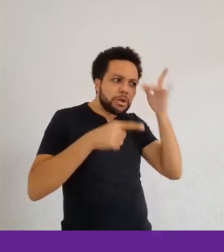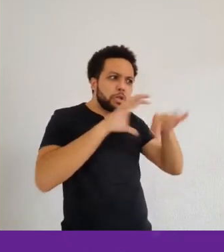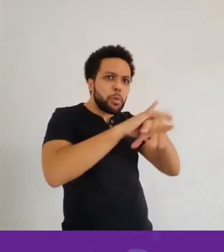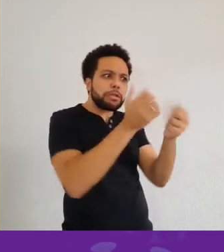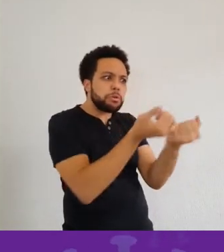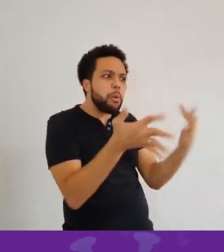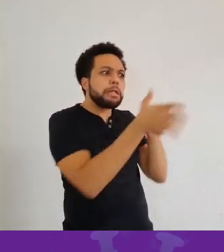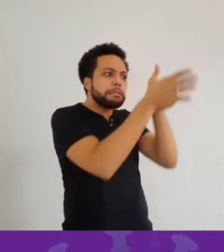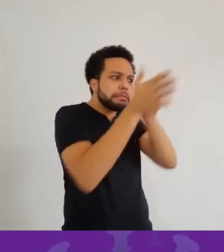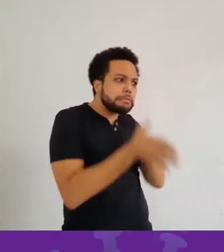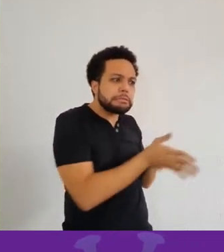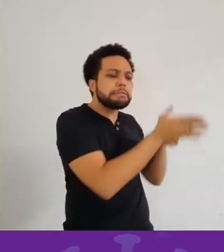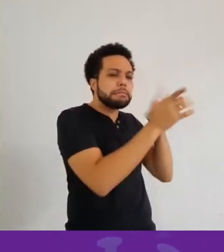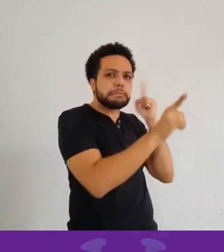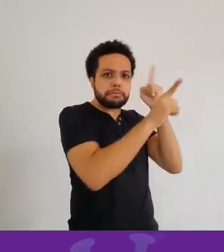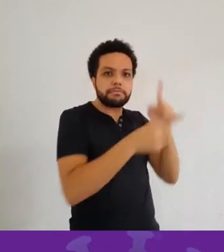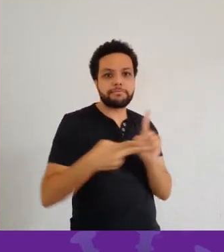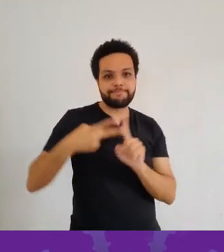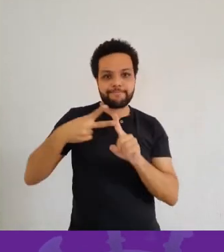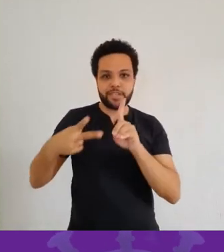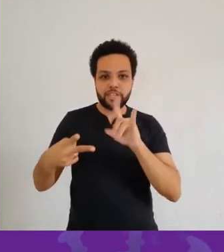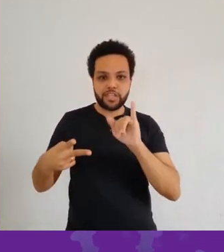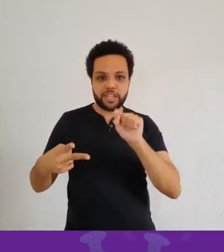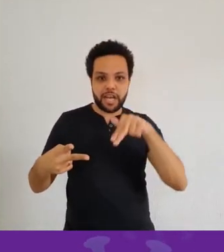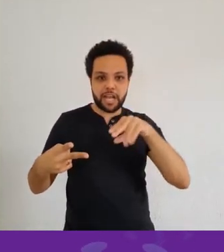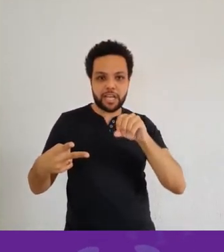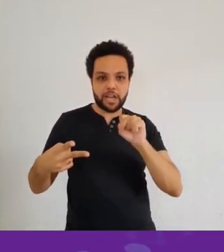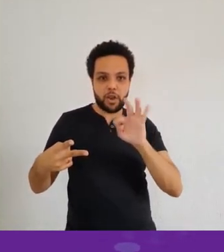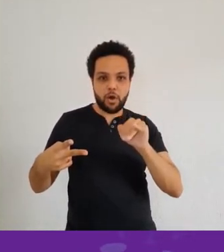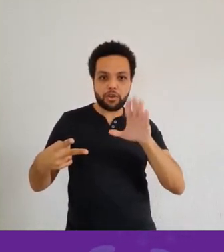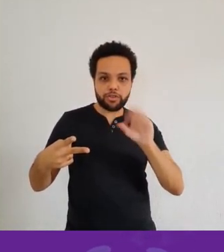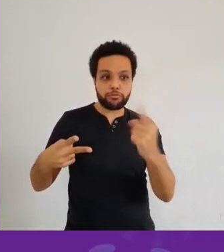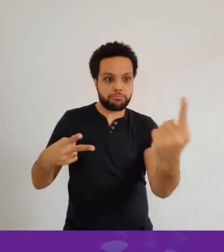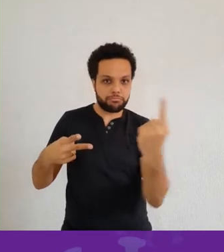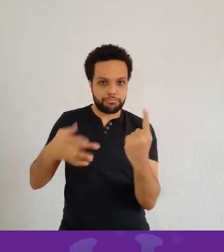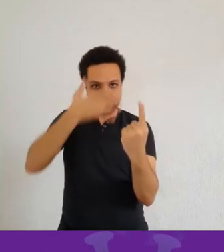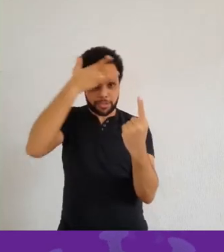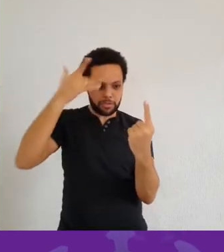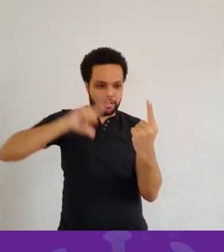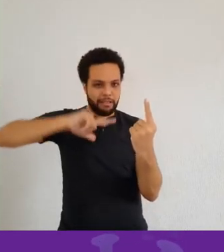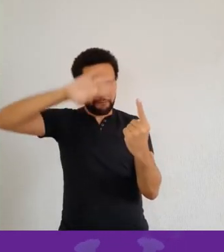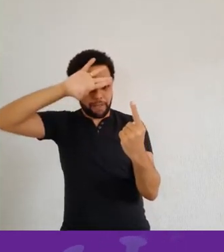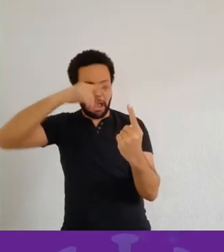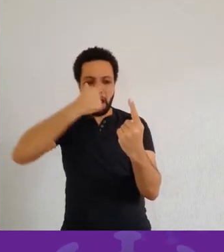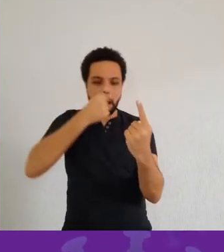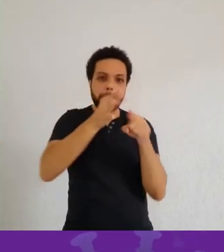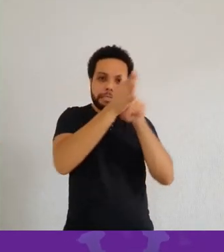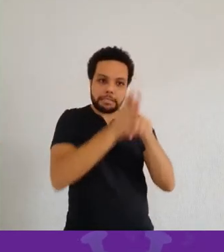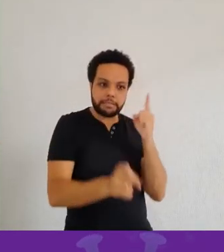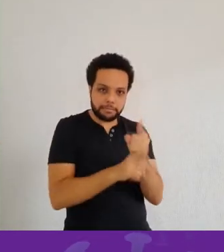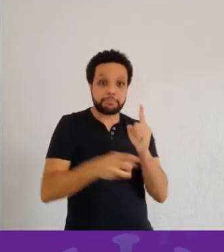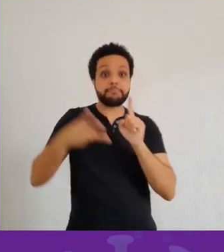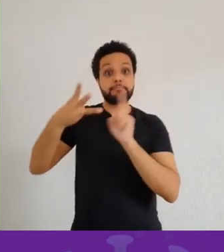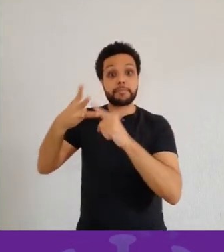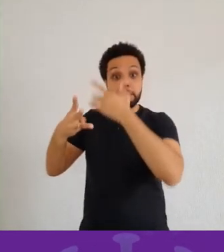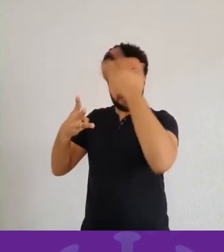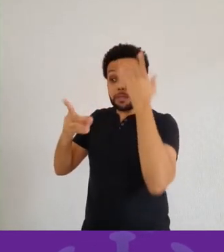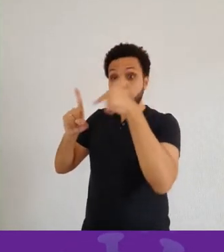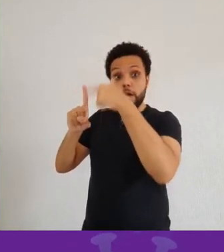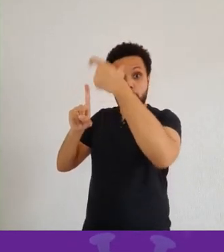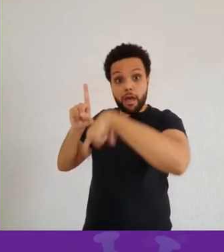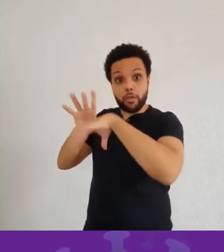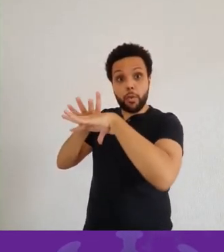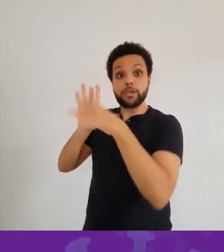rastreamento imediata e vigilância de contatos se isso é já era importante para controlar a pandemia